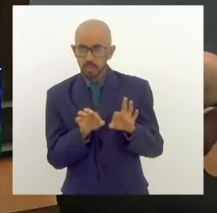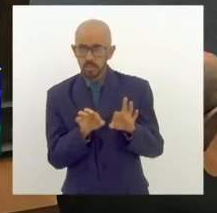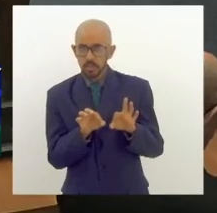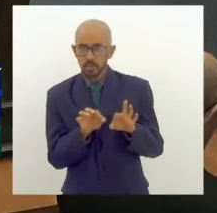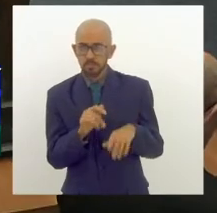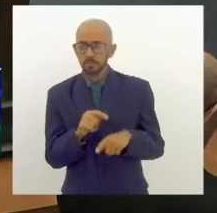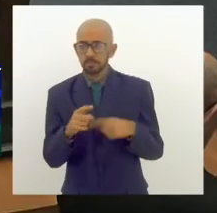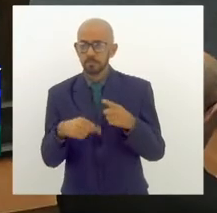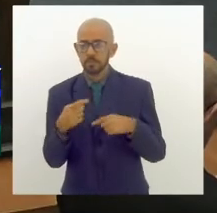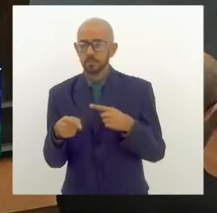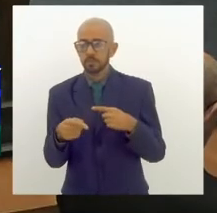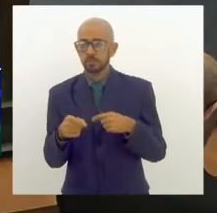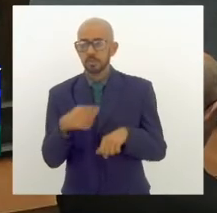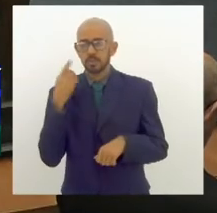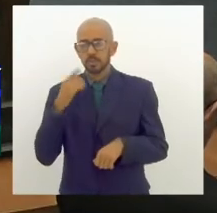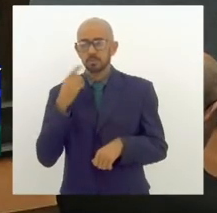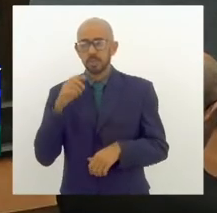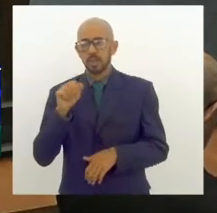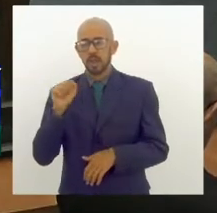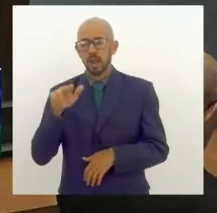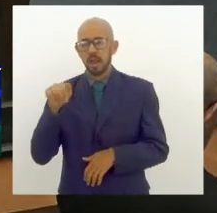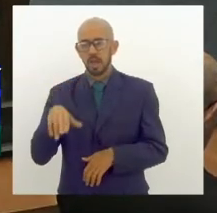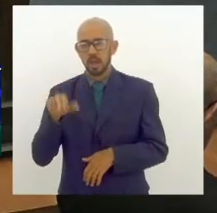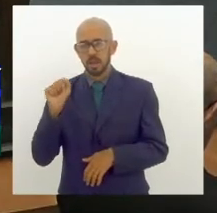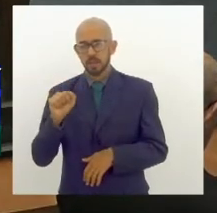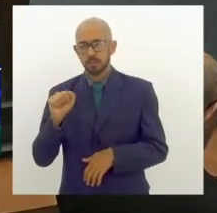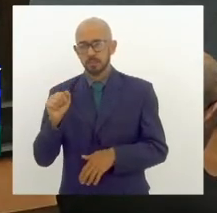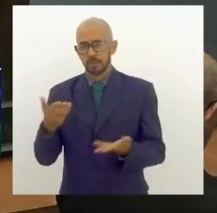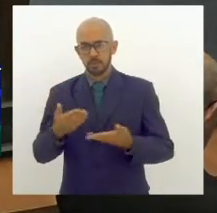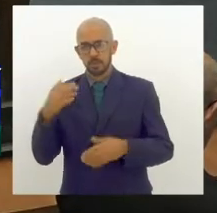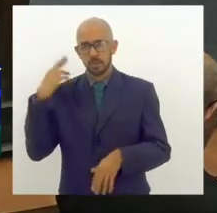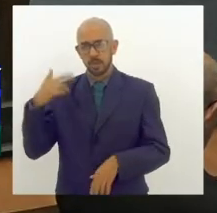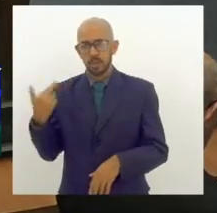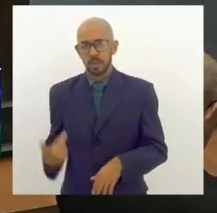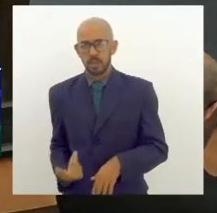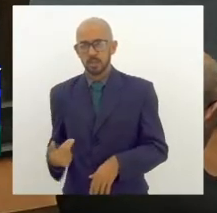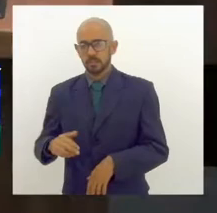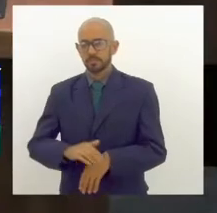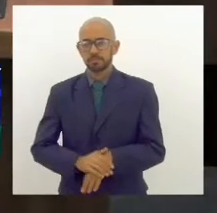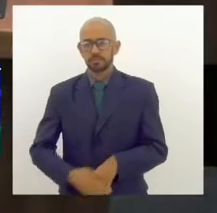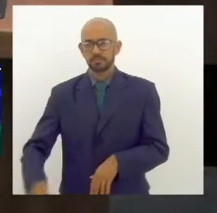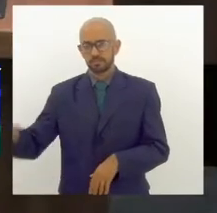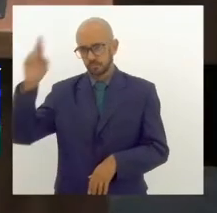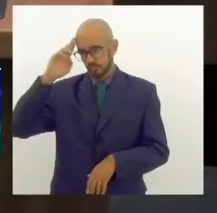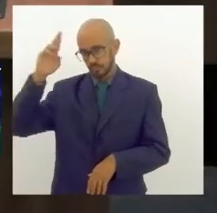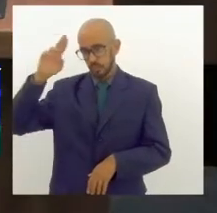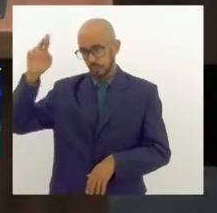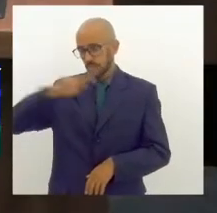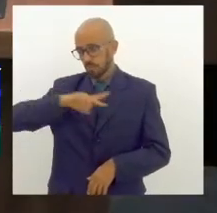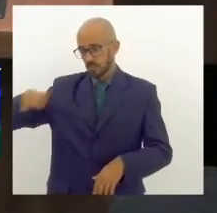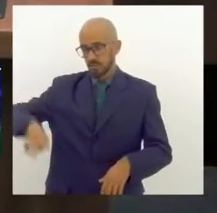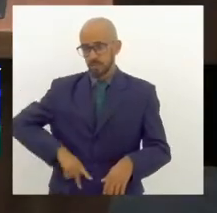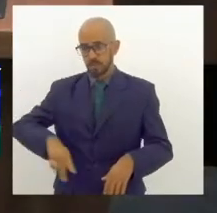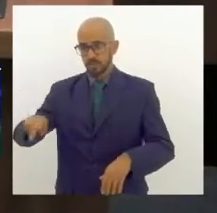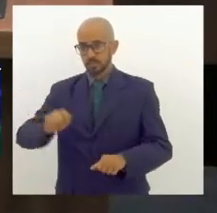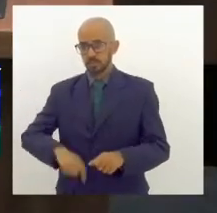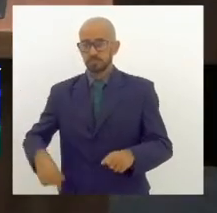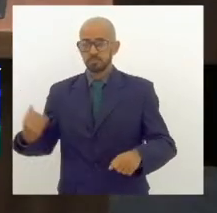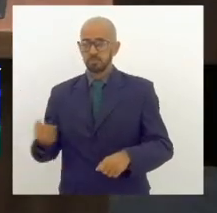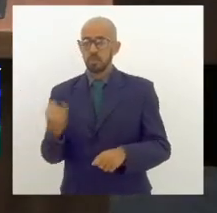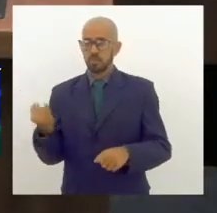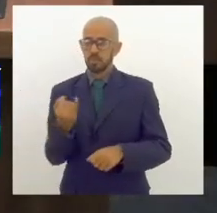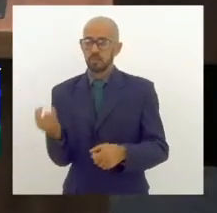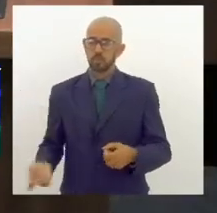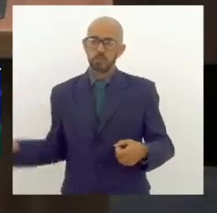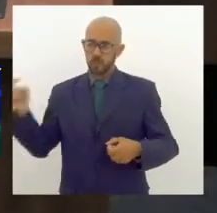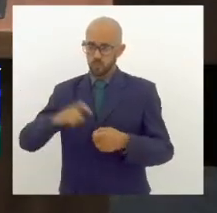e logo em seguida a deputada Alana Passos. Deputada Renata Souza. Senhora presidenta, muito importante o retorno a essa